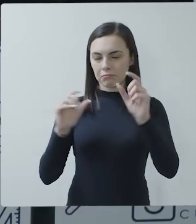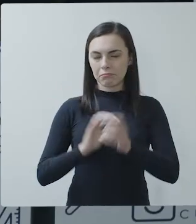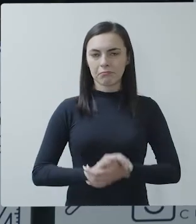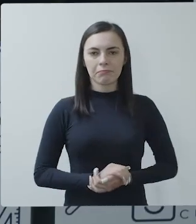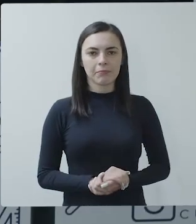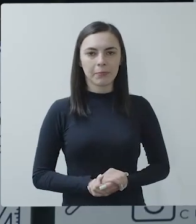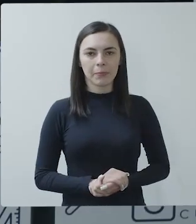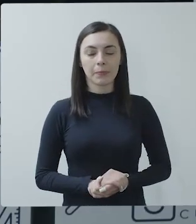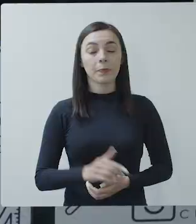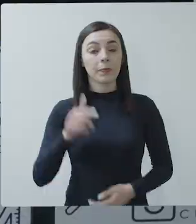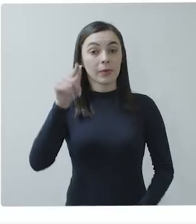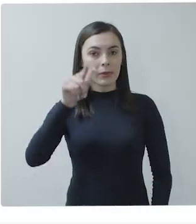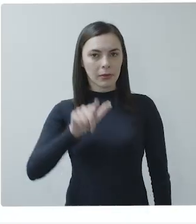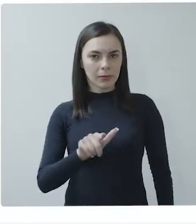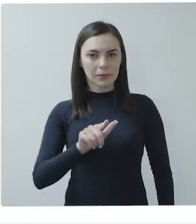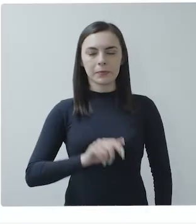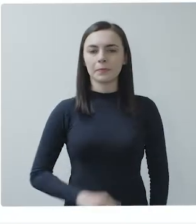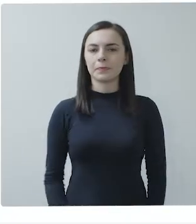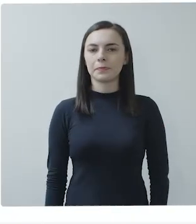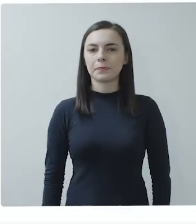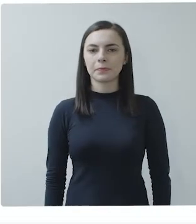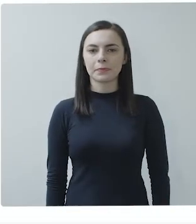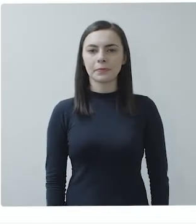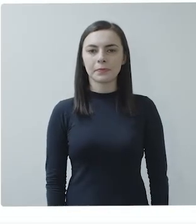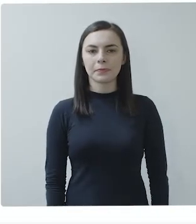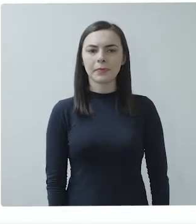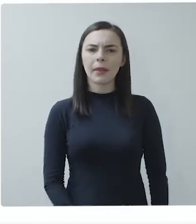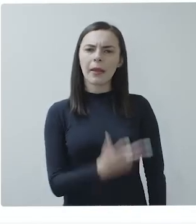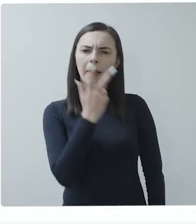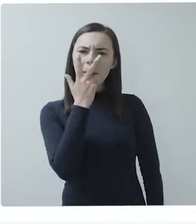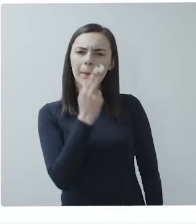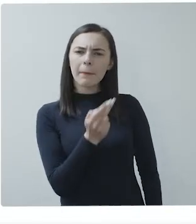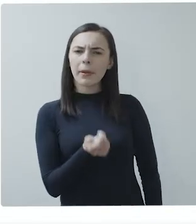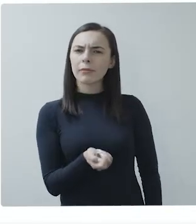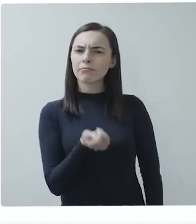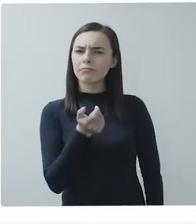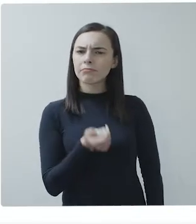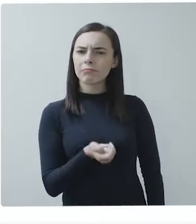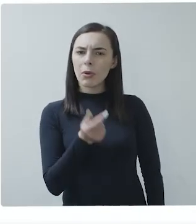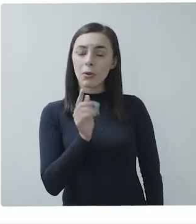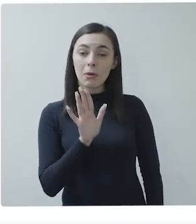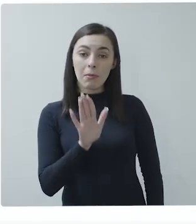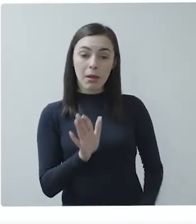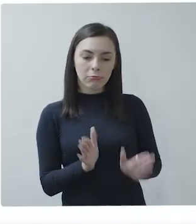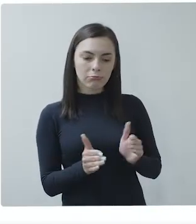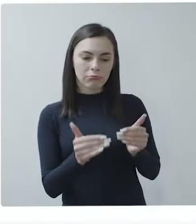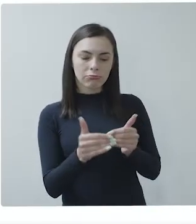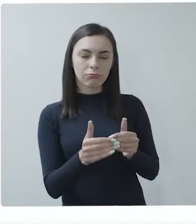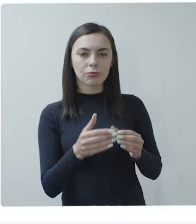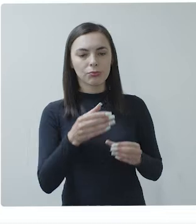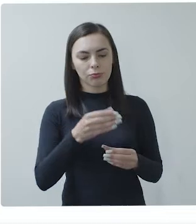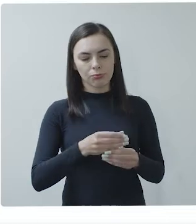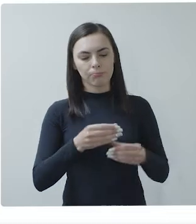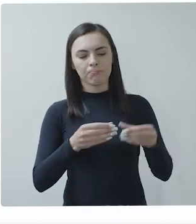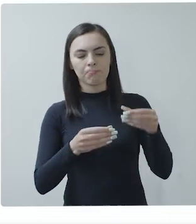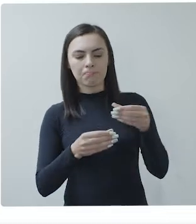lá, de novo. Pode parecer pouco, mas de tijolinho em tijolinho,